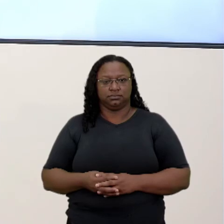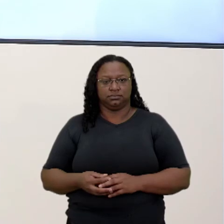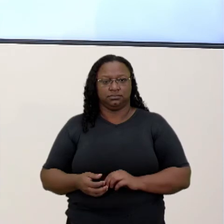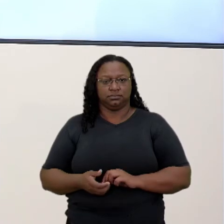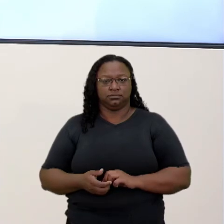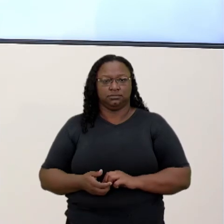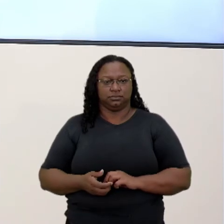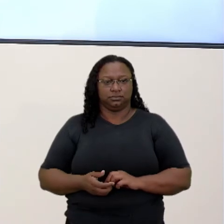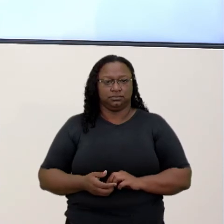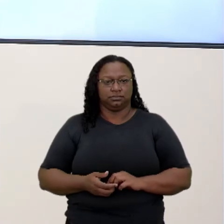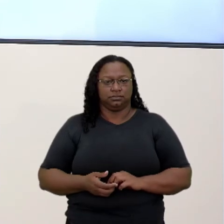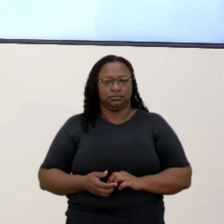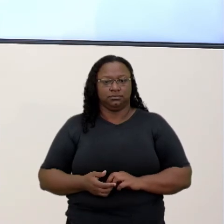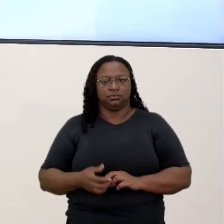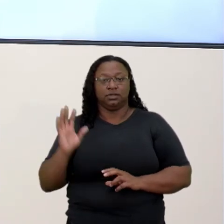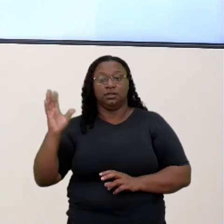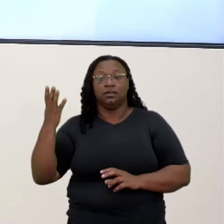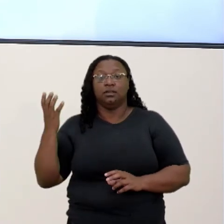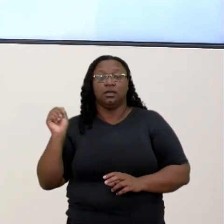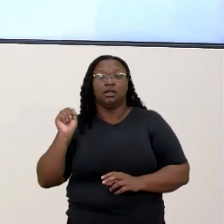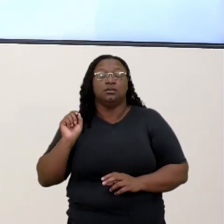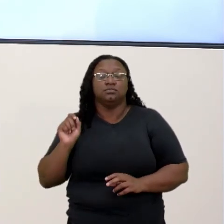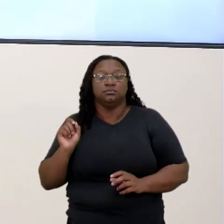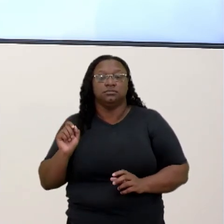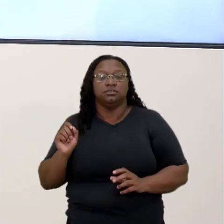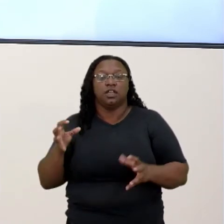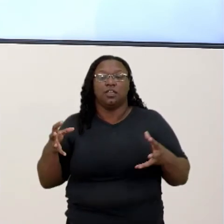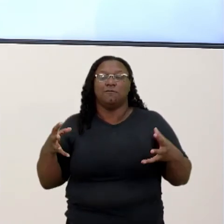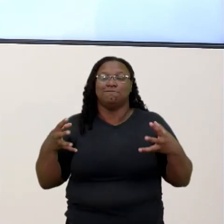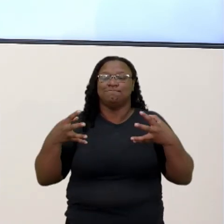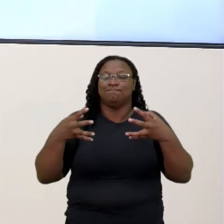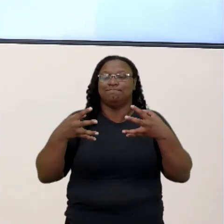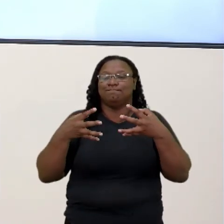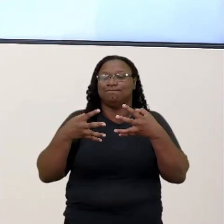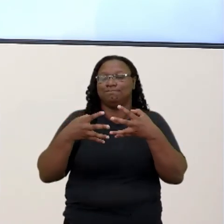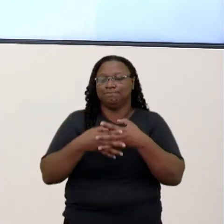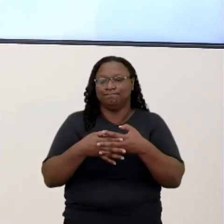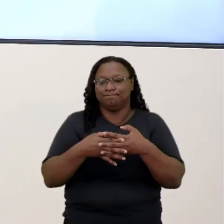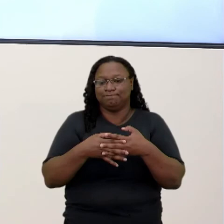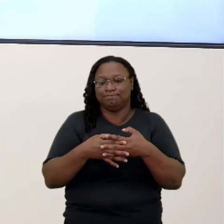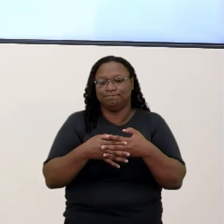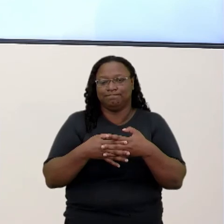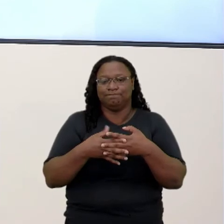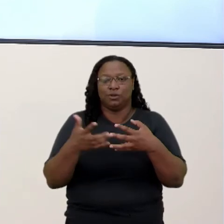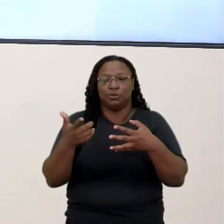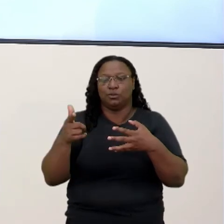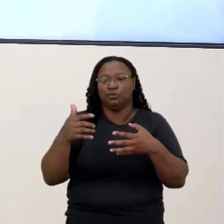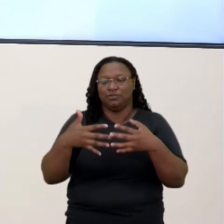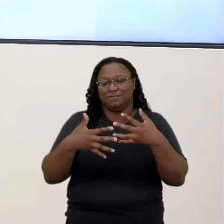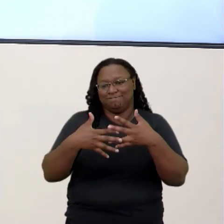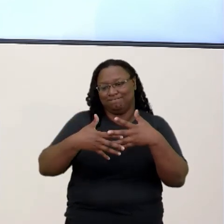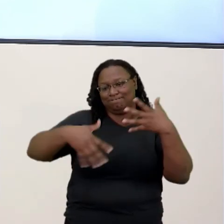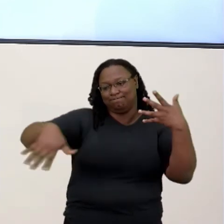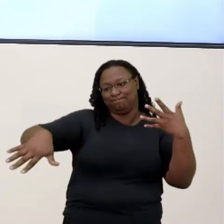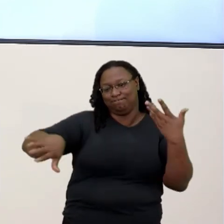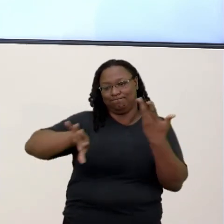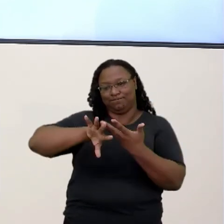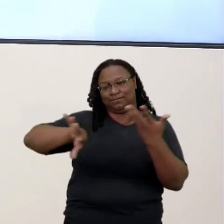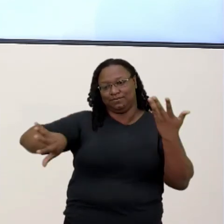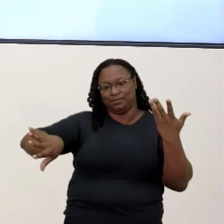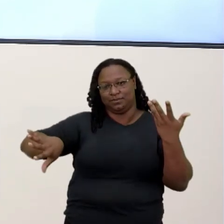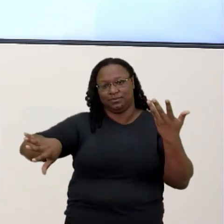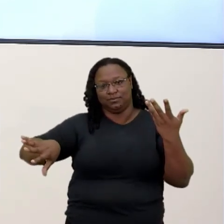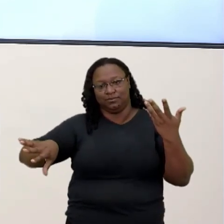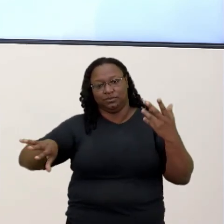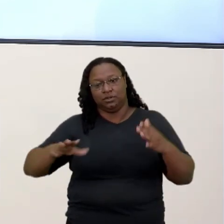Elas acabam o quê? Elas acabam se integrando, né? Não existe uma coisa separada da outra, né? Então você usa caminhos diferentes que levam